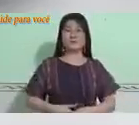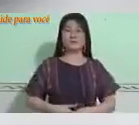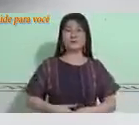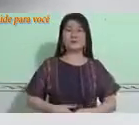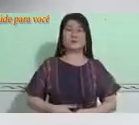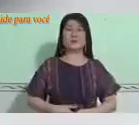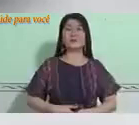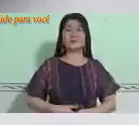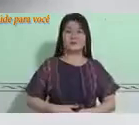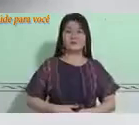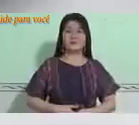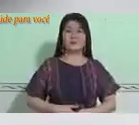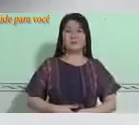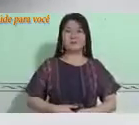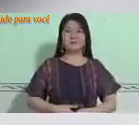cotonete.